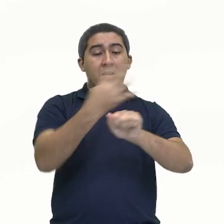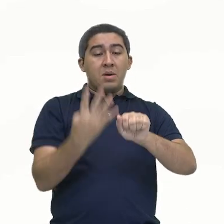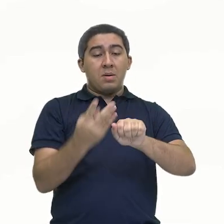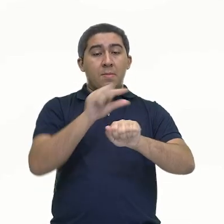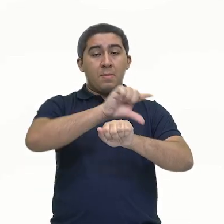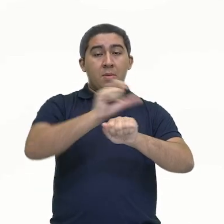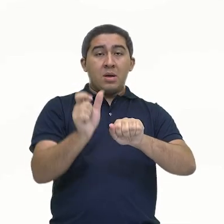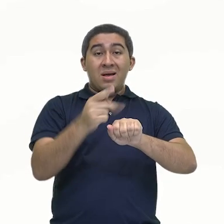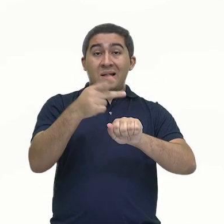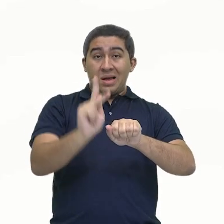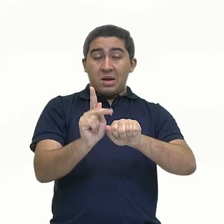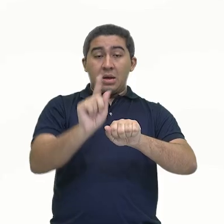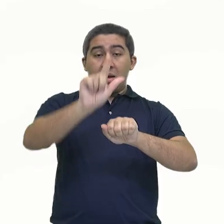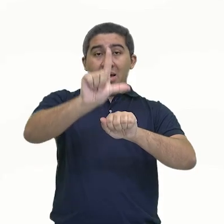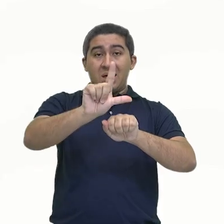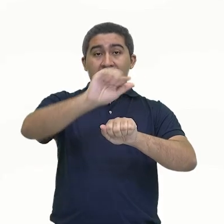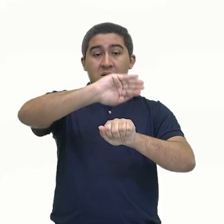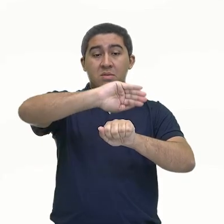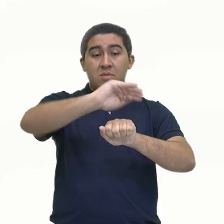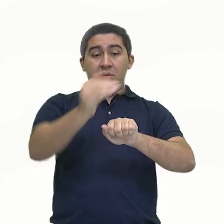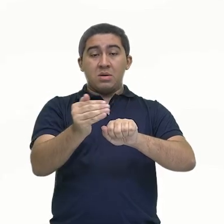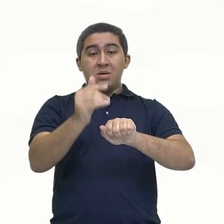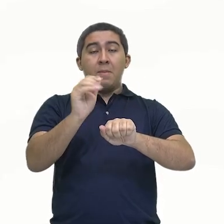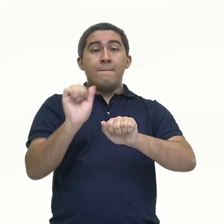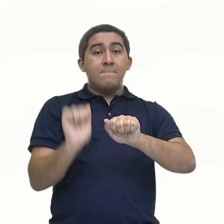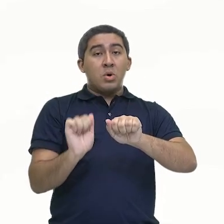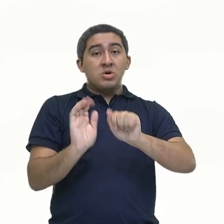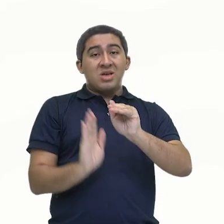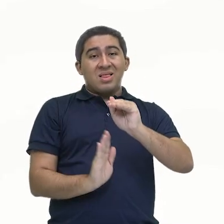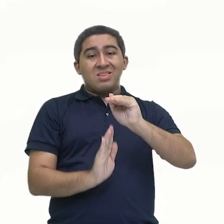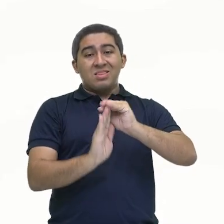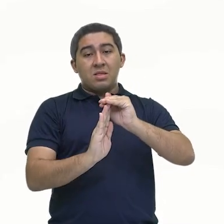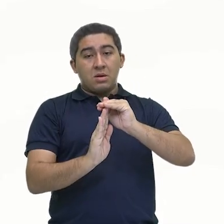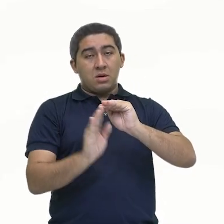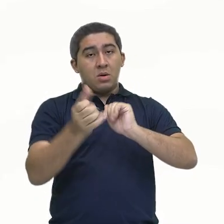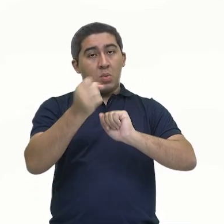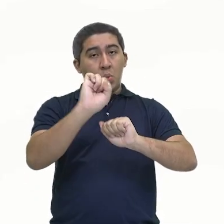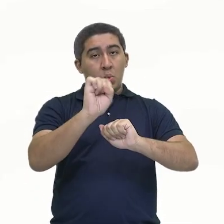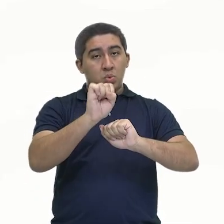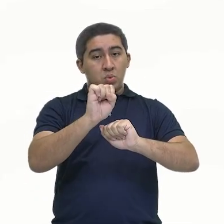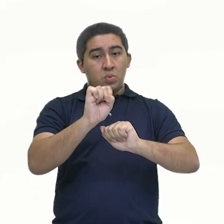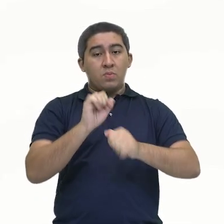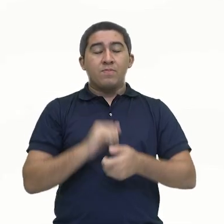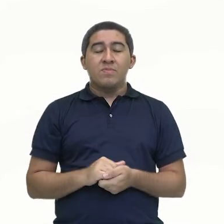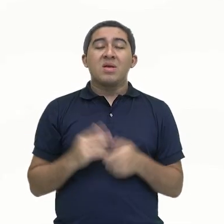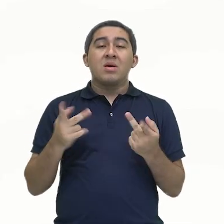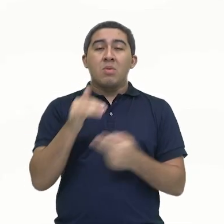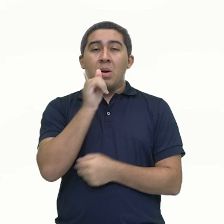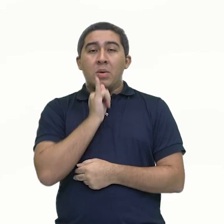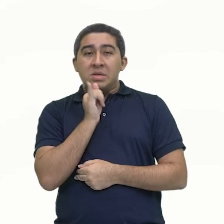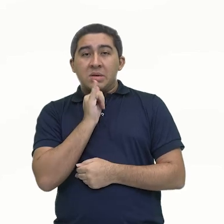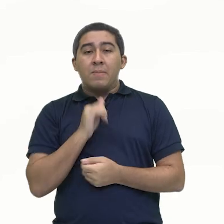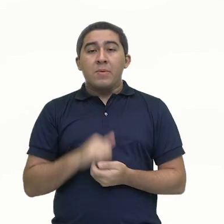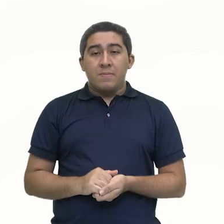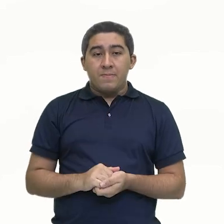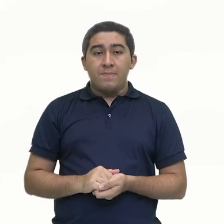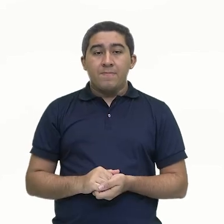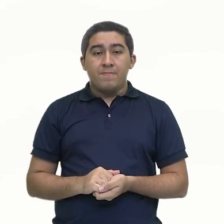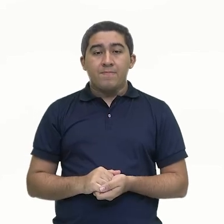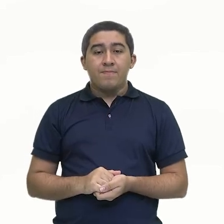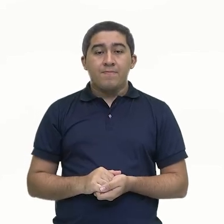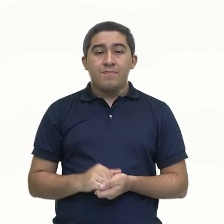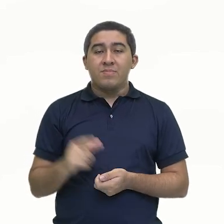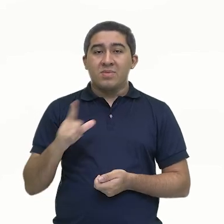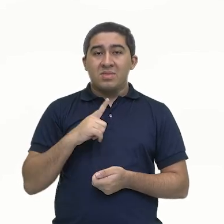máximo 8 elétrons. Ela é uma camada que só tem 8 elétrons. É como se você fosse guardar, por exemplo, digamos